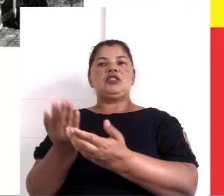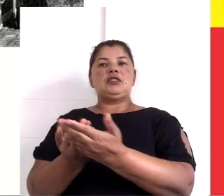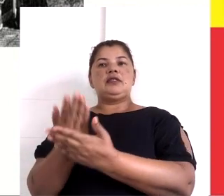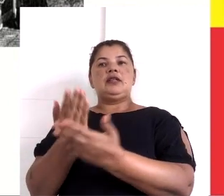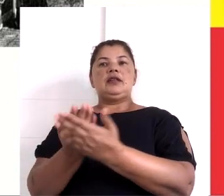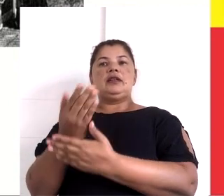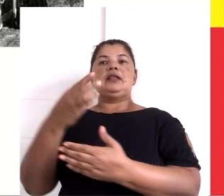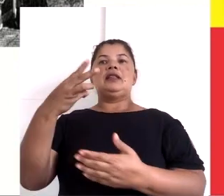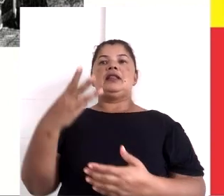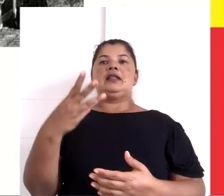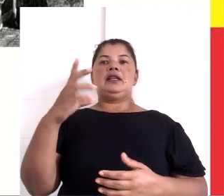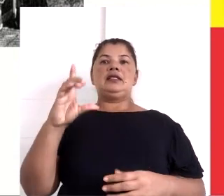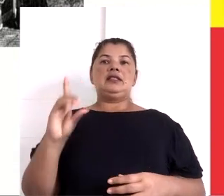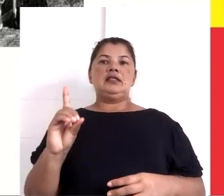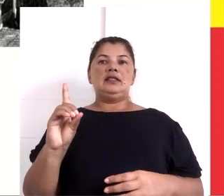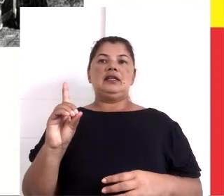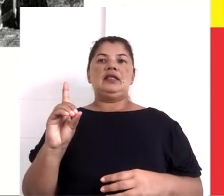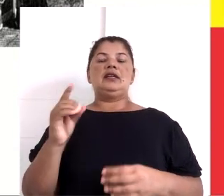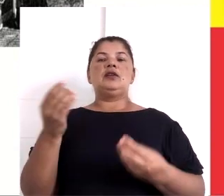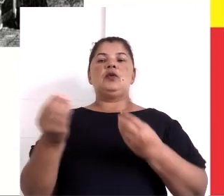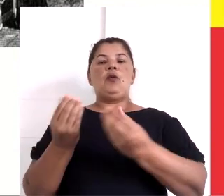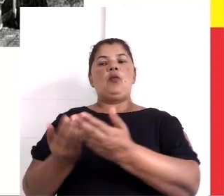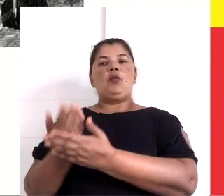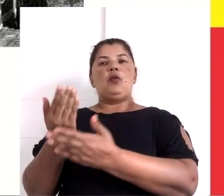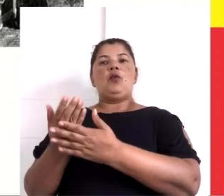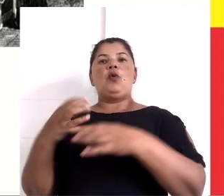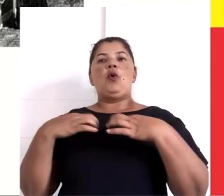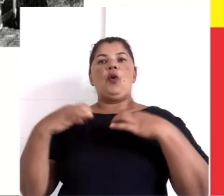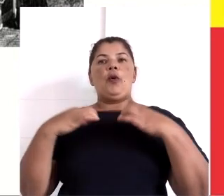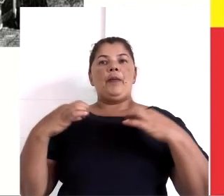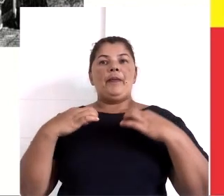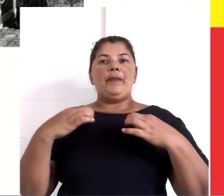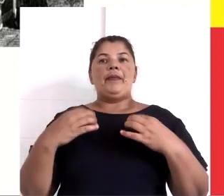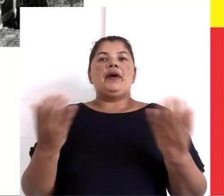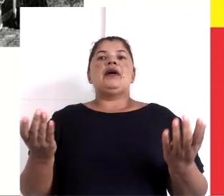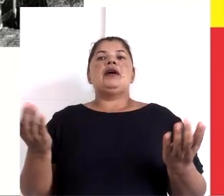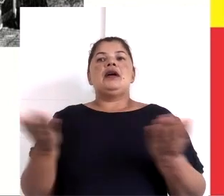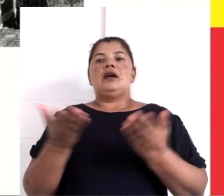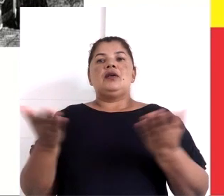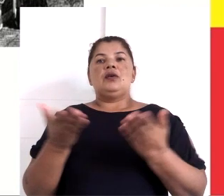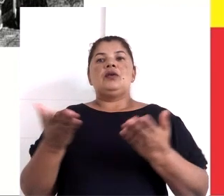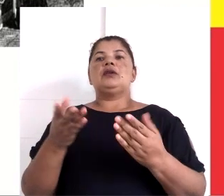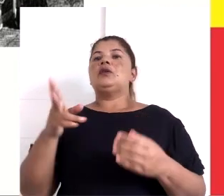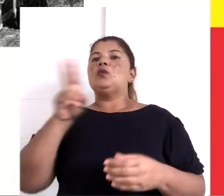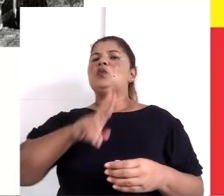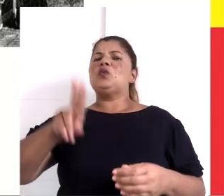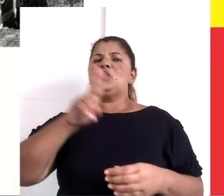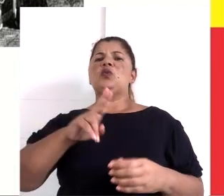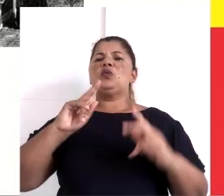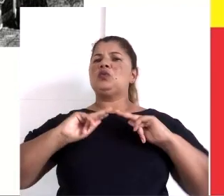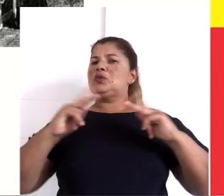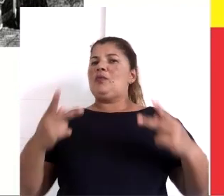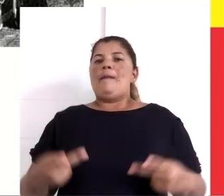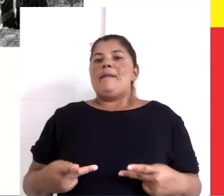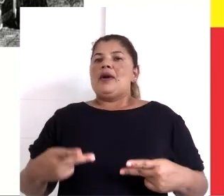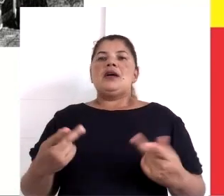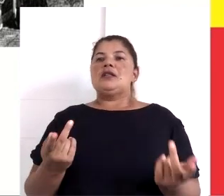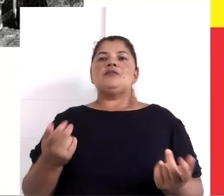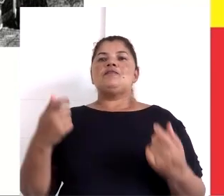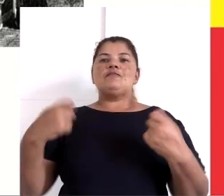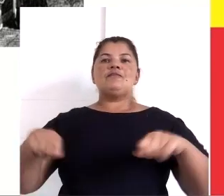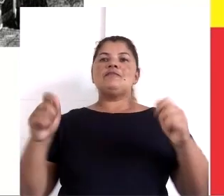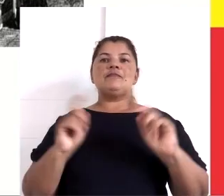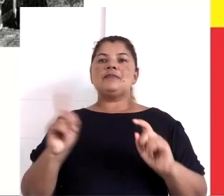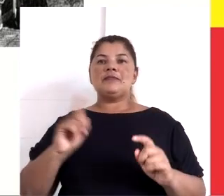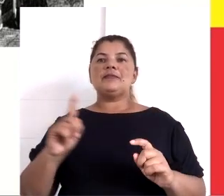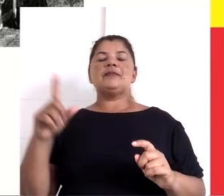impressora 3D, tá? Uma impressão de roupas. Roupas agora que não utilizam o manuseio humano para serem